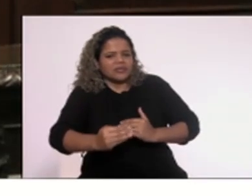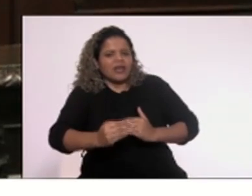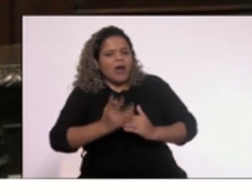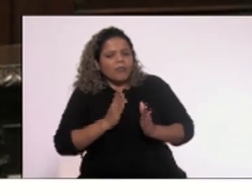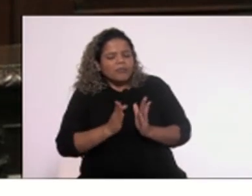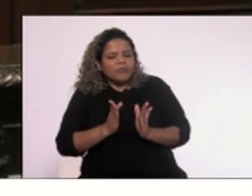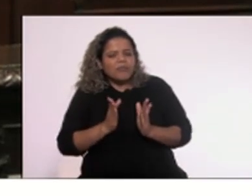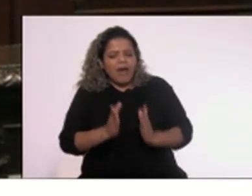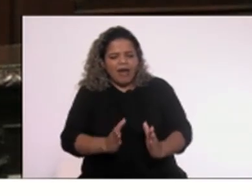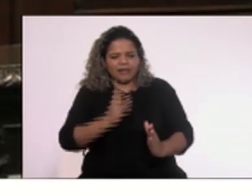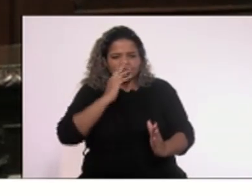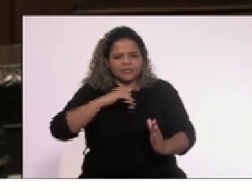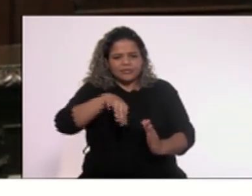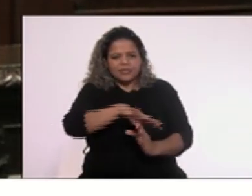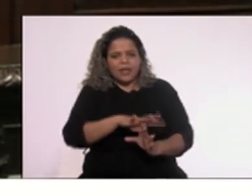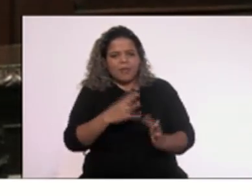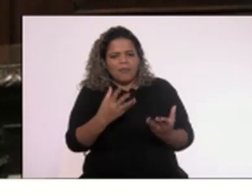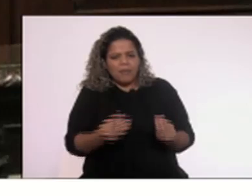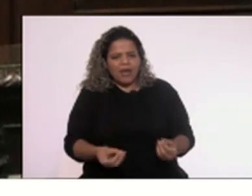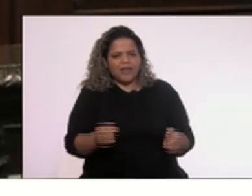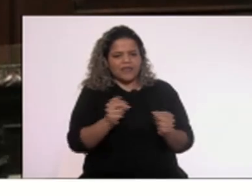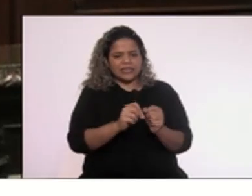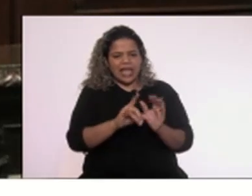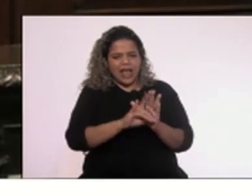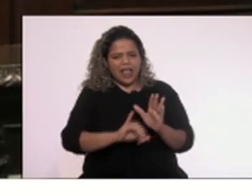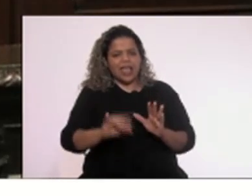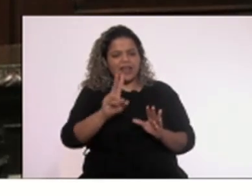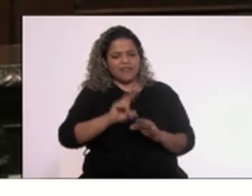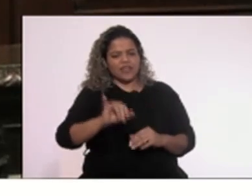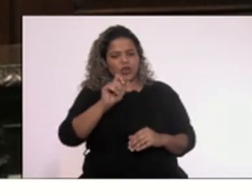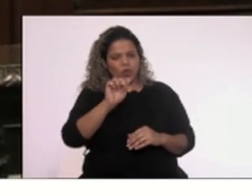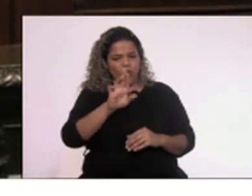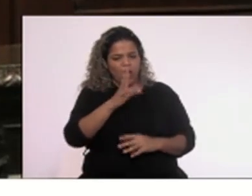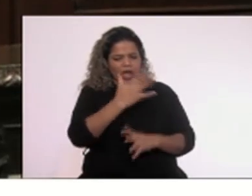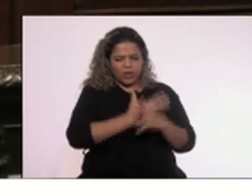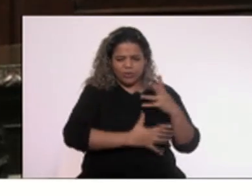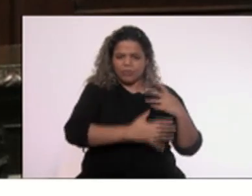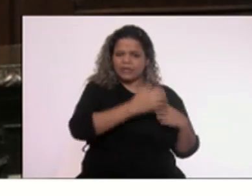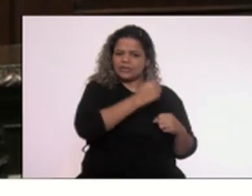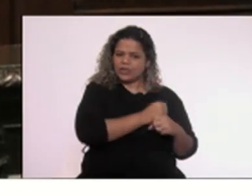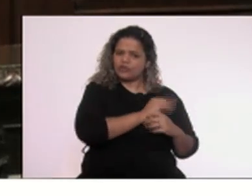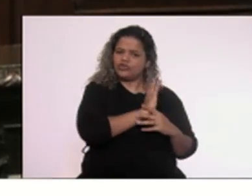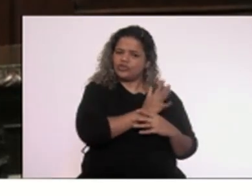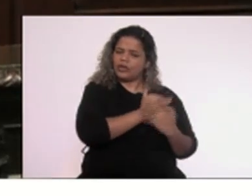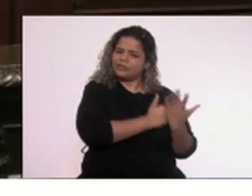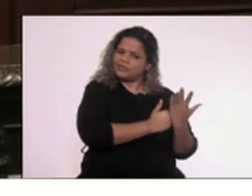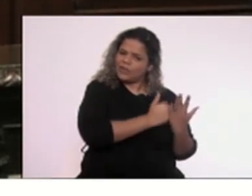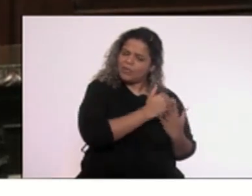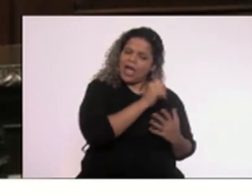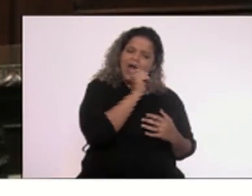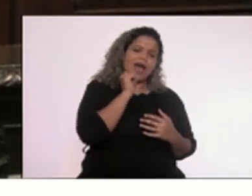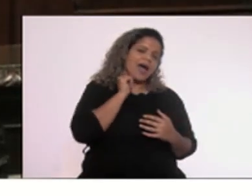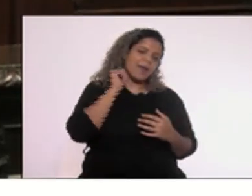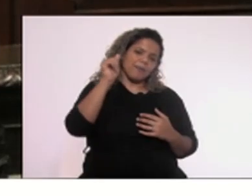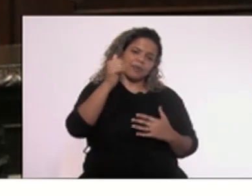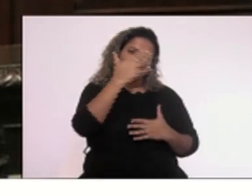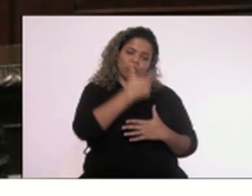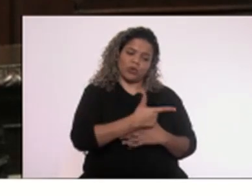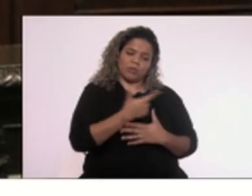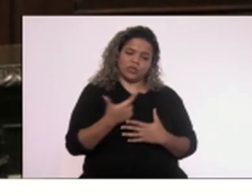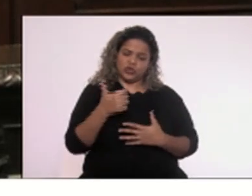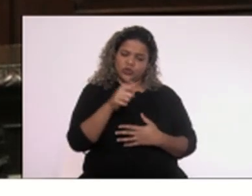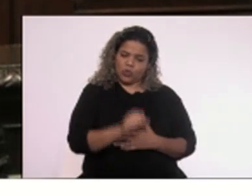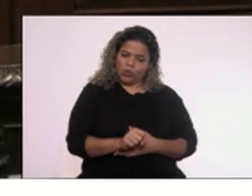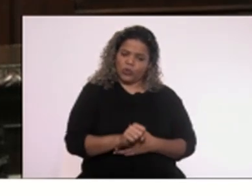na direção da materialização da lei que está em vigor desde o ano passado, desde abril do ano passado,